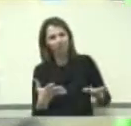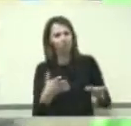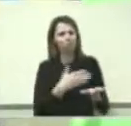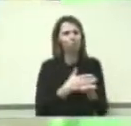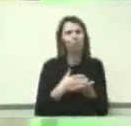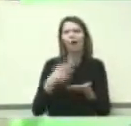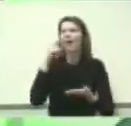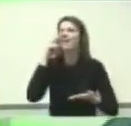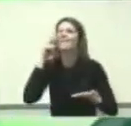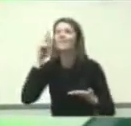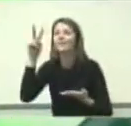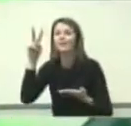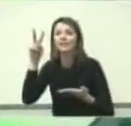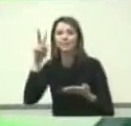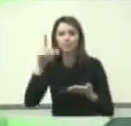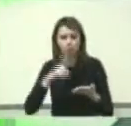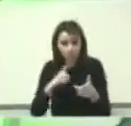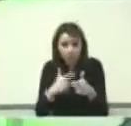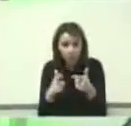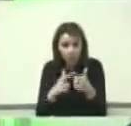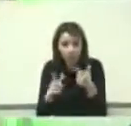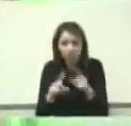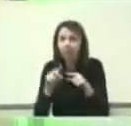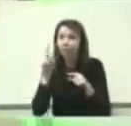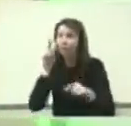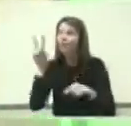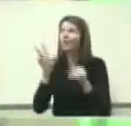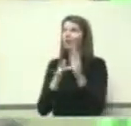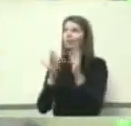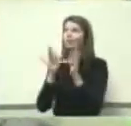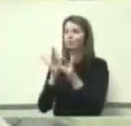enxergá-lo na tempestade com você